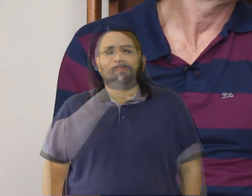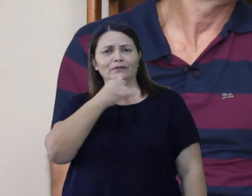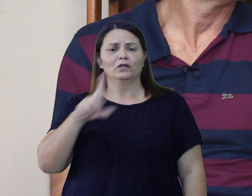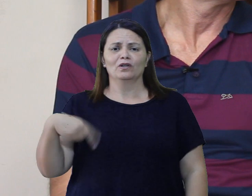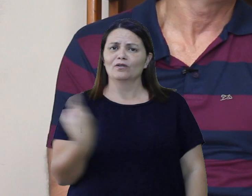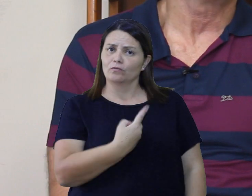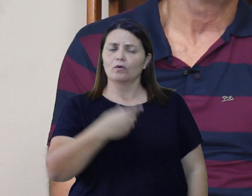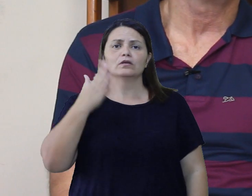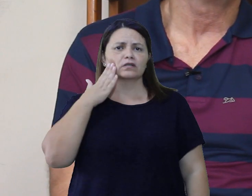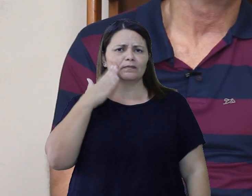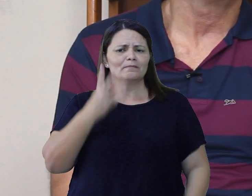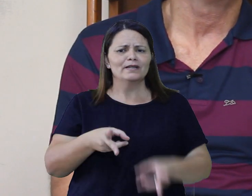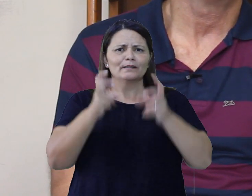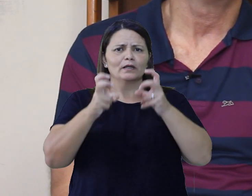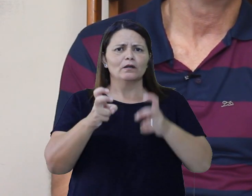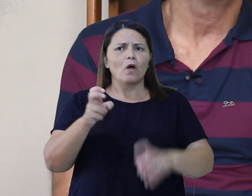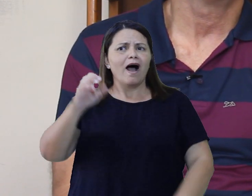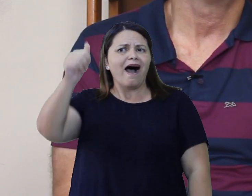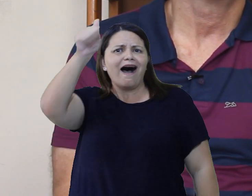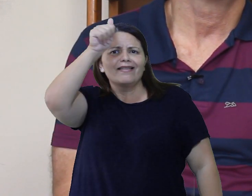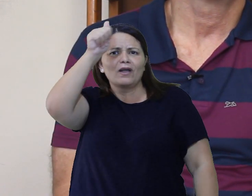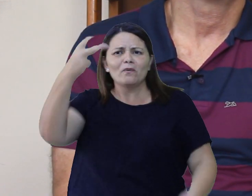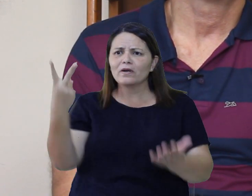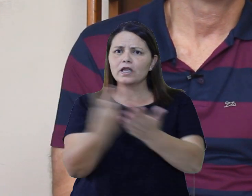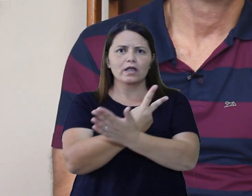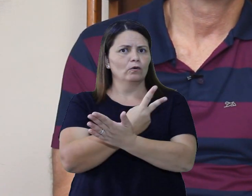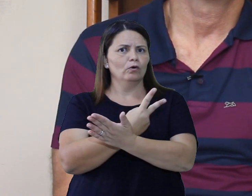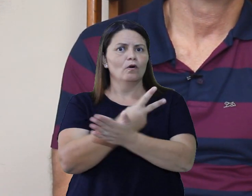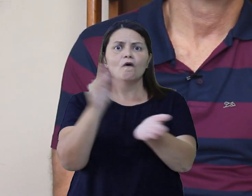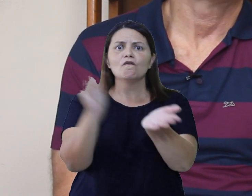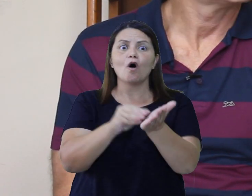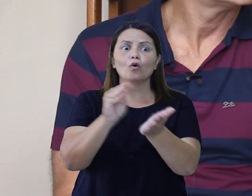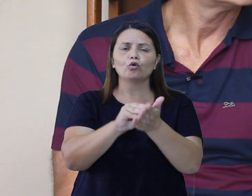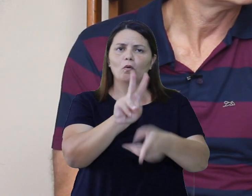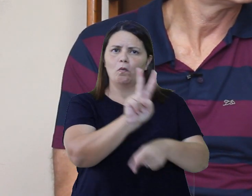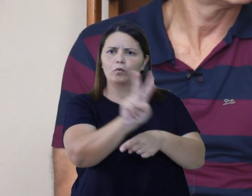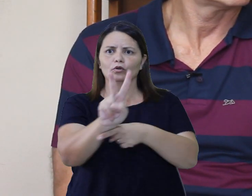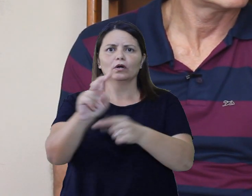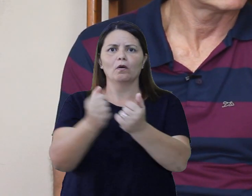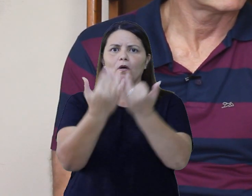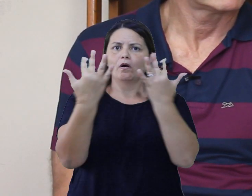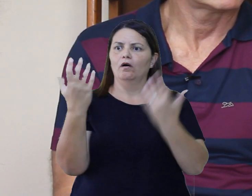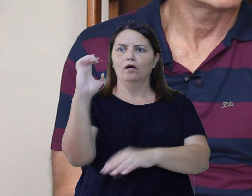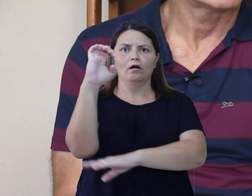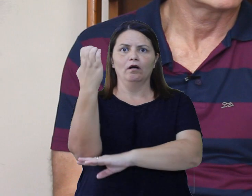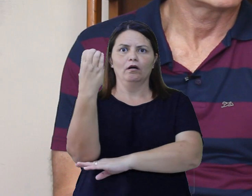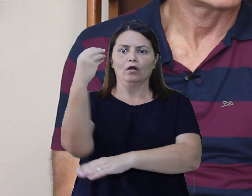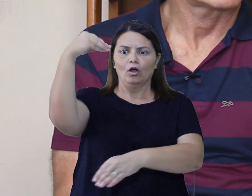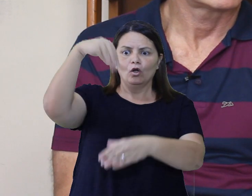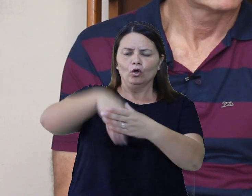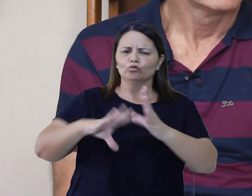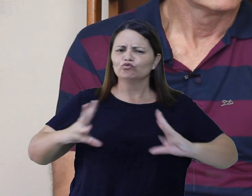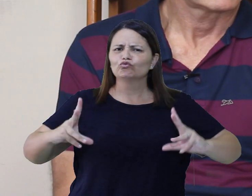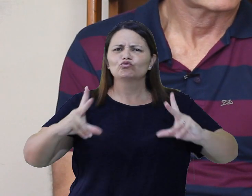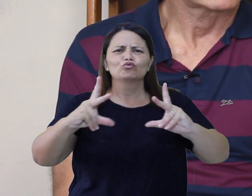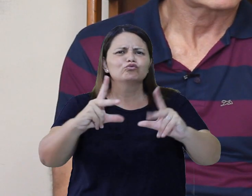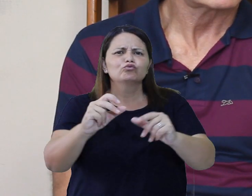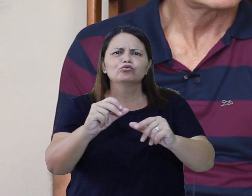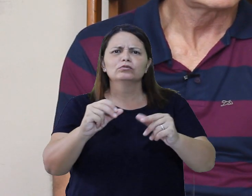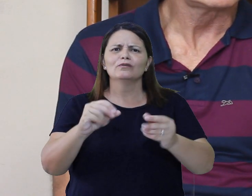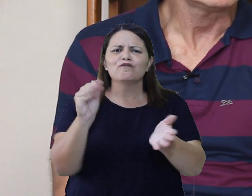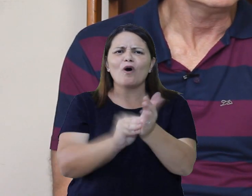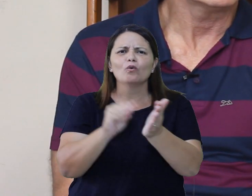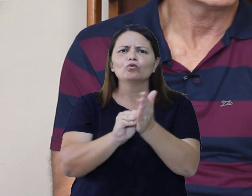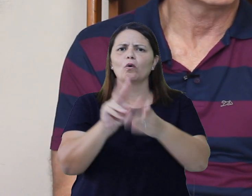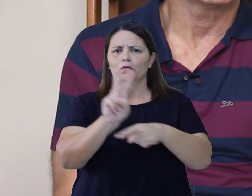familiar. Infelizmente, como nós sabemos, o primeiro Adão falhou. Ele não protegeu nem o